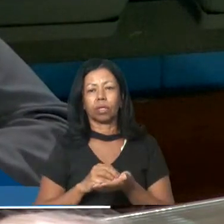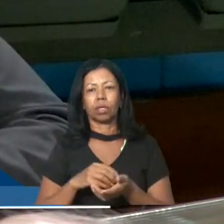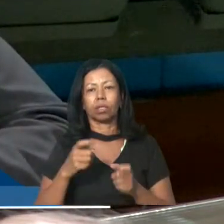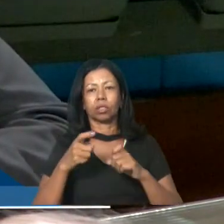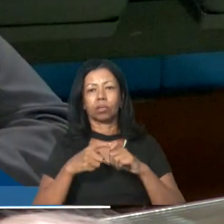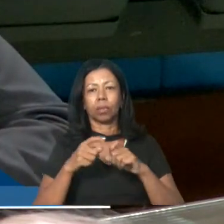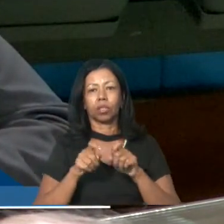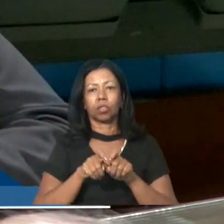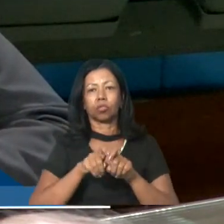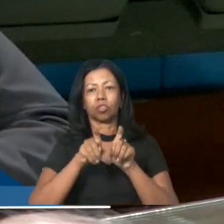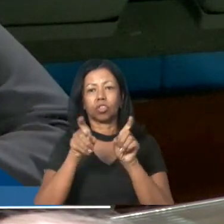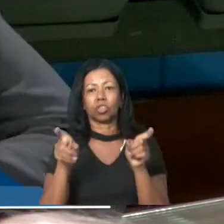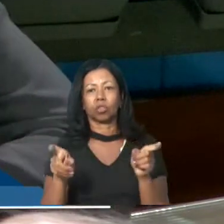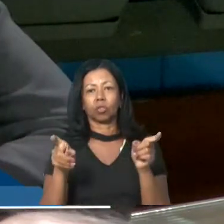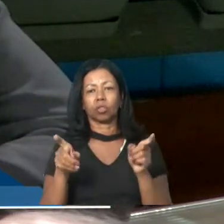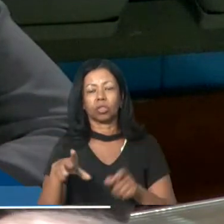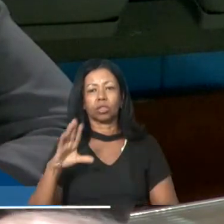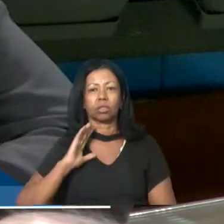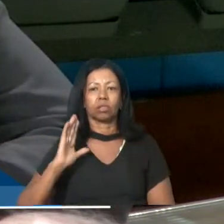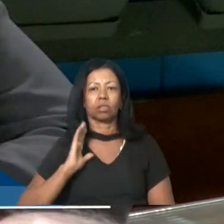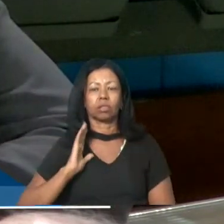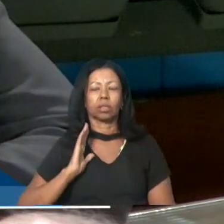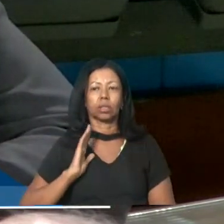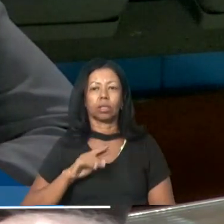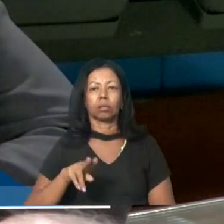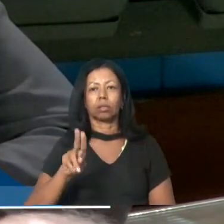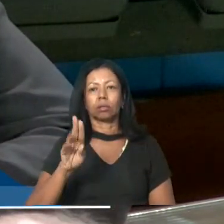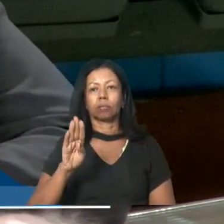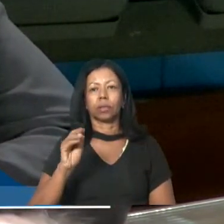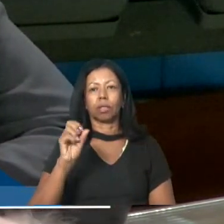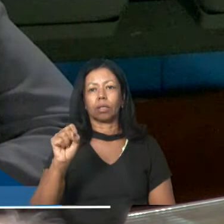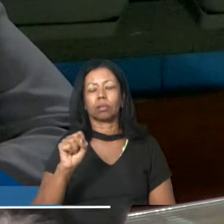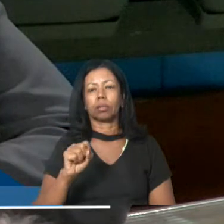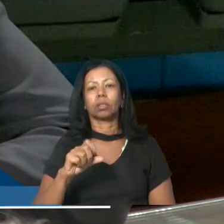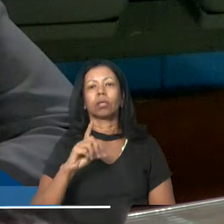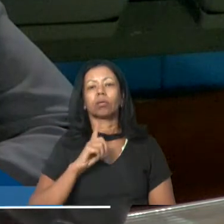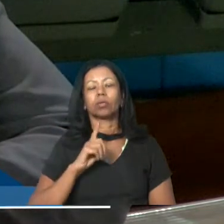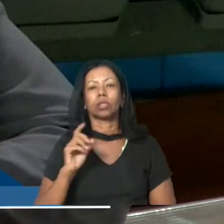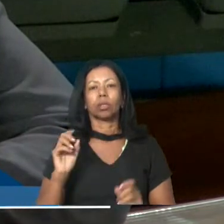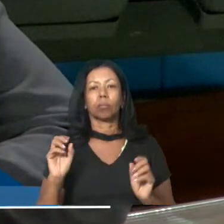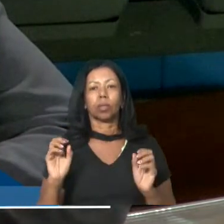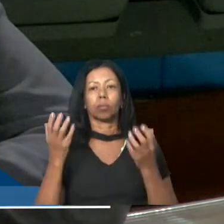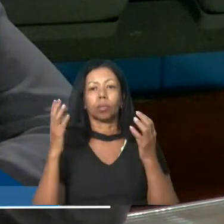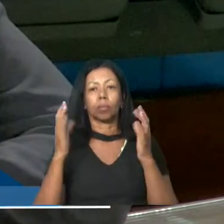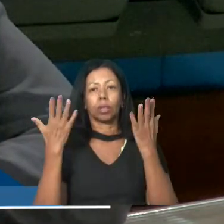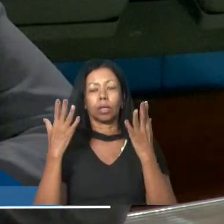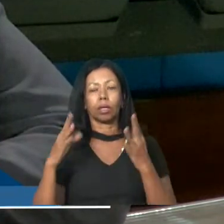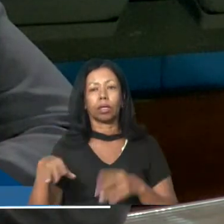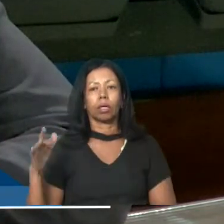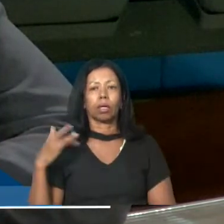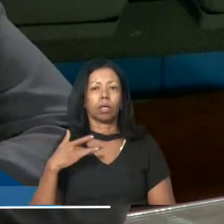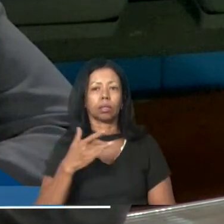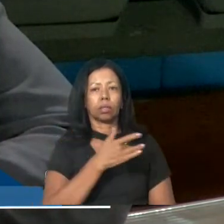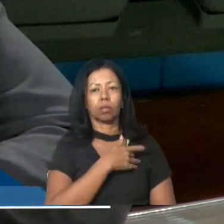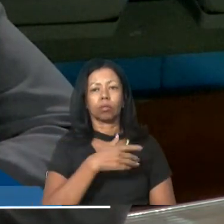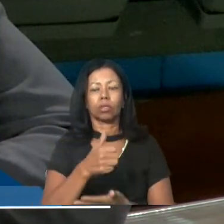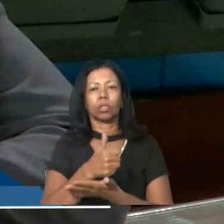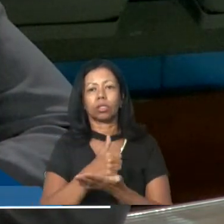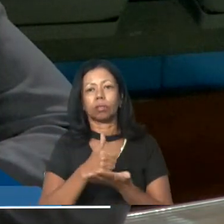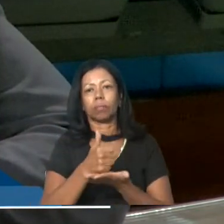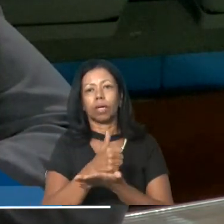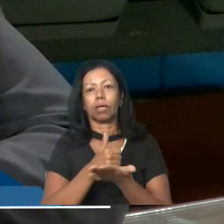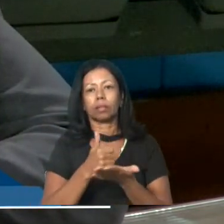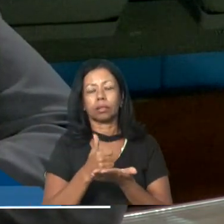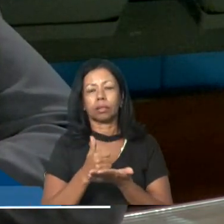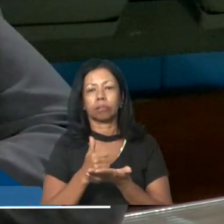nas UBS na cidade. Então, o dia que é para comemorar sequer a saúde básica para nossas mulheres estão